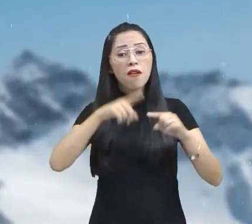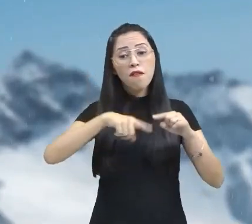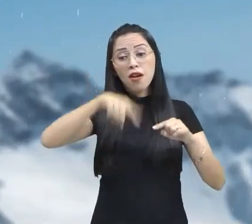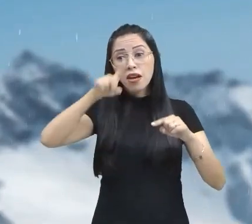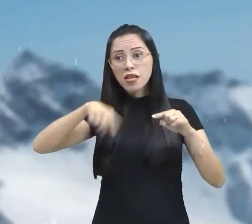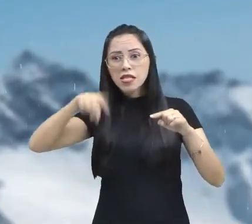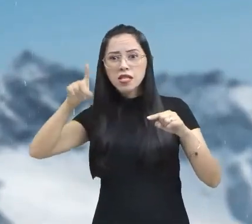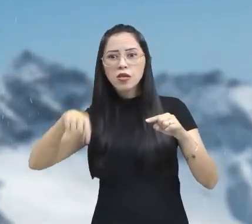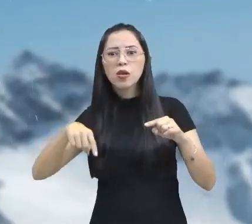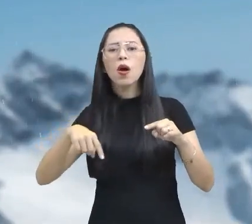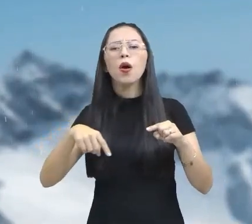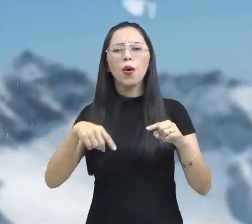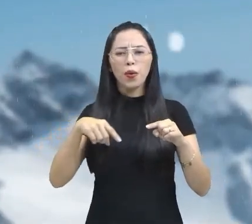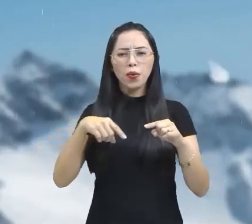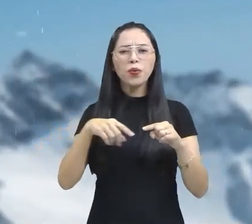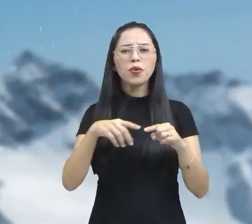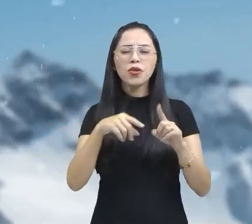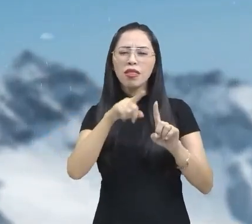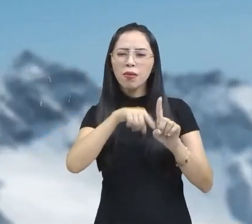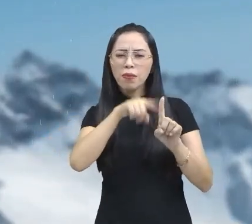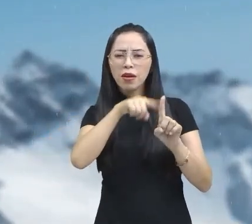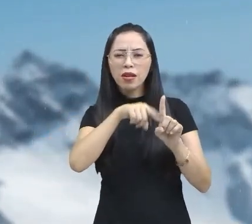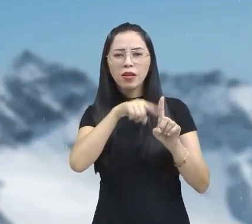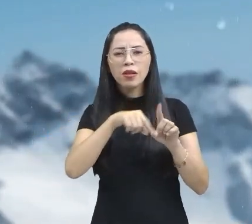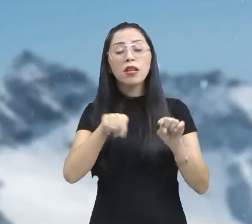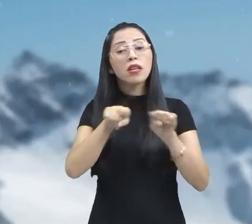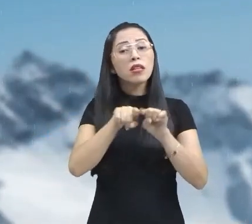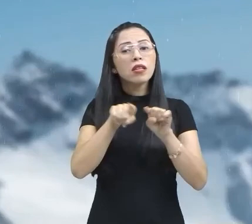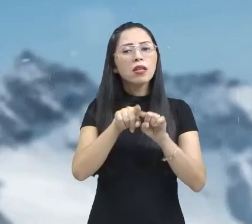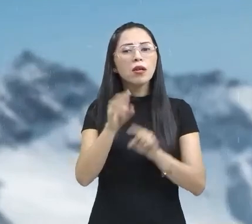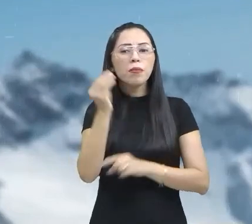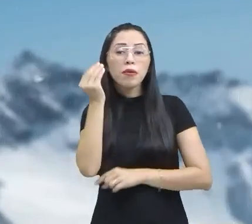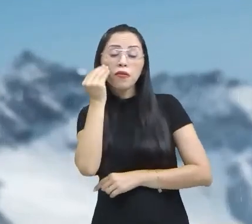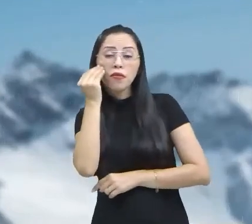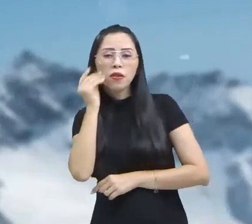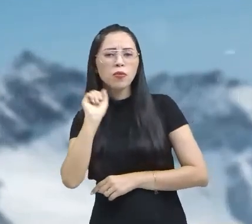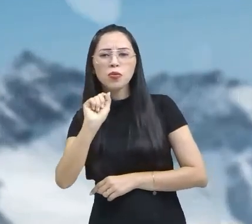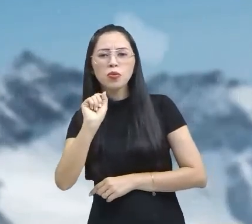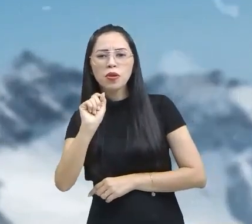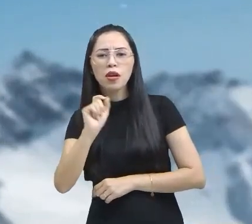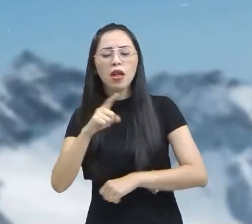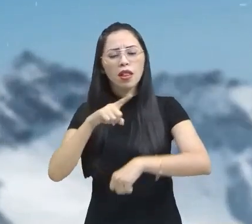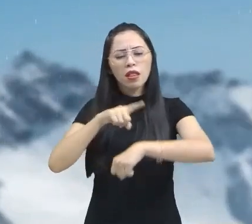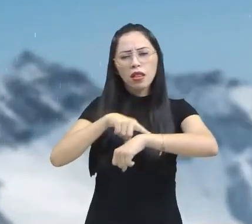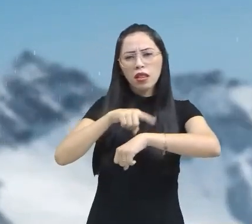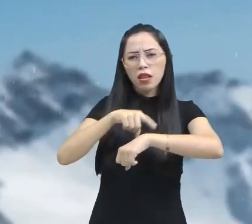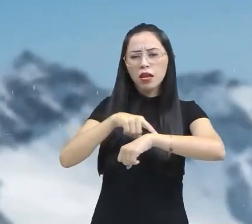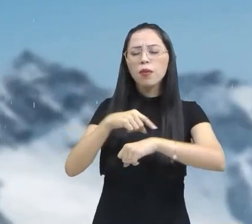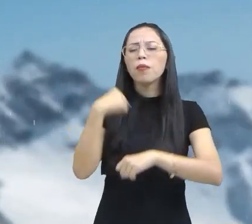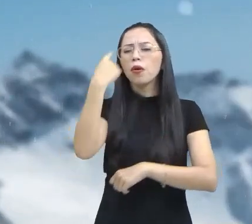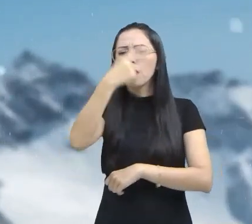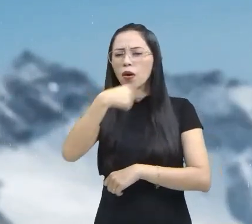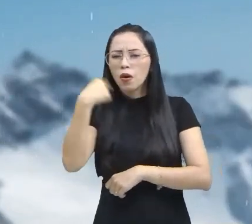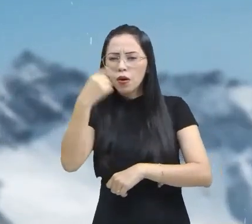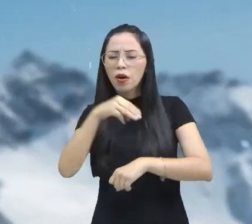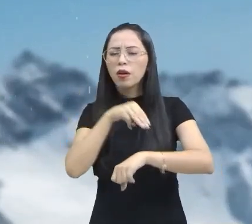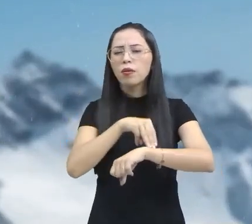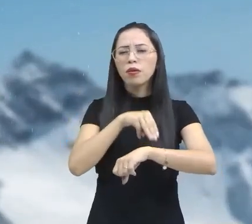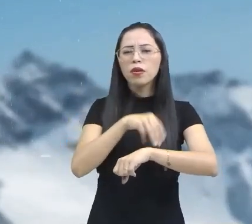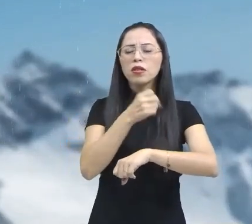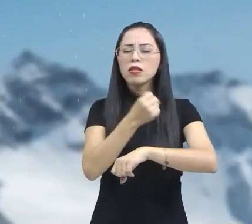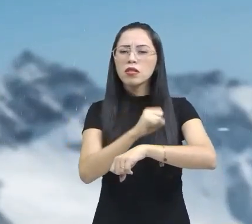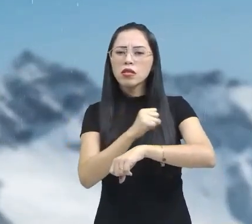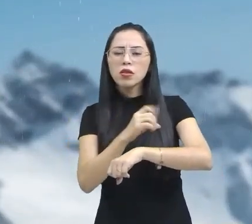na aula de hoje a questão do tempo. Como assim o tempo, professor? Vimos horas, minutos, segundos,